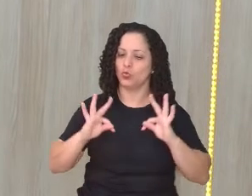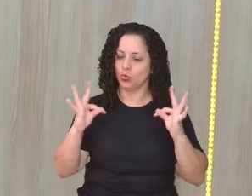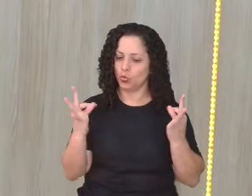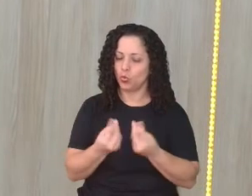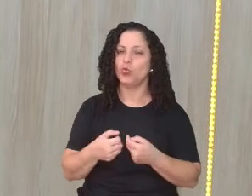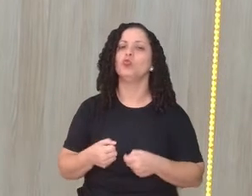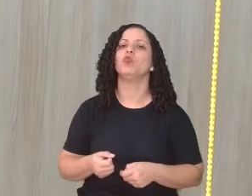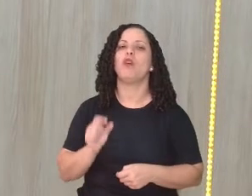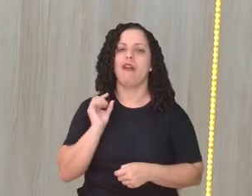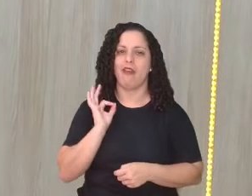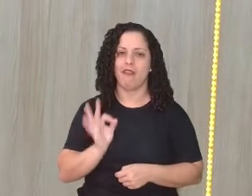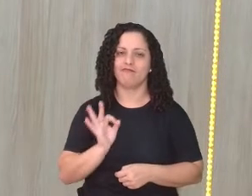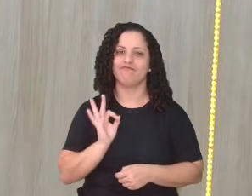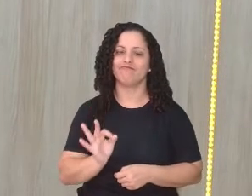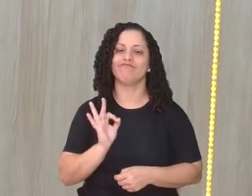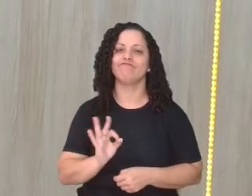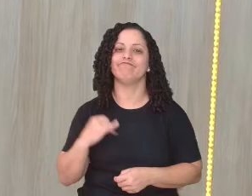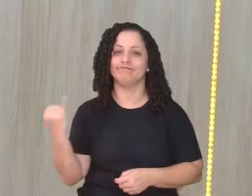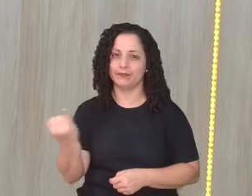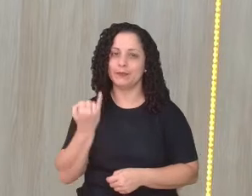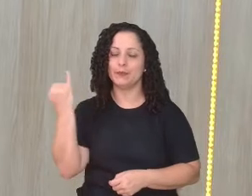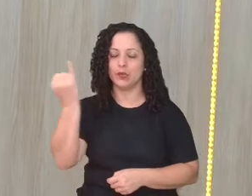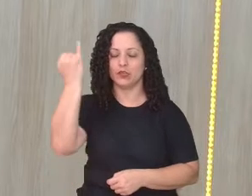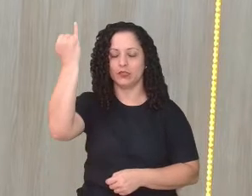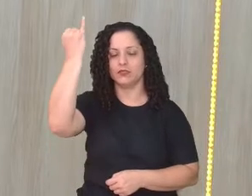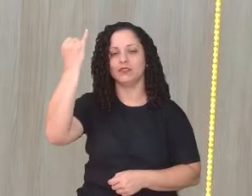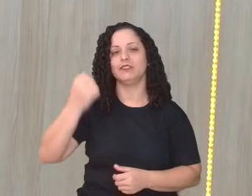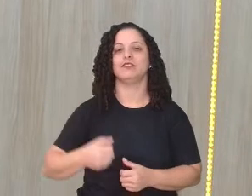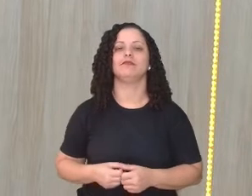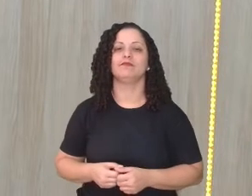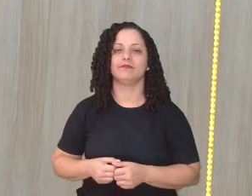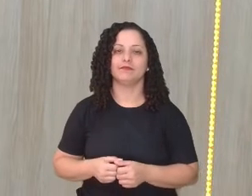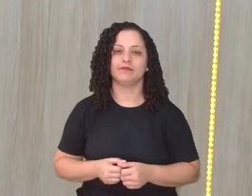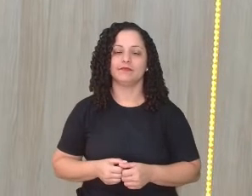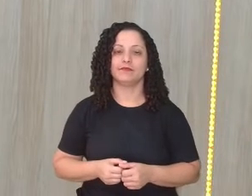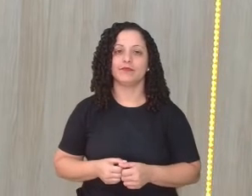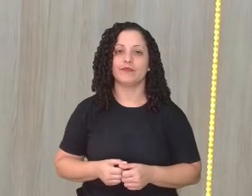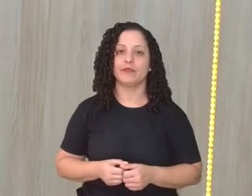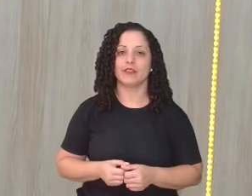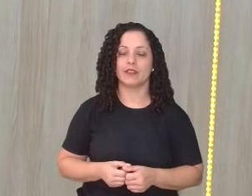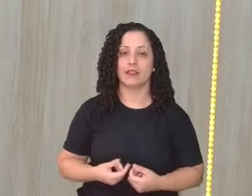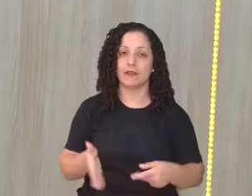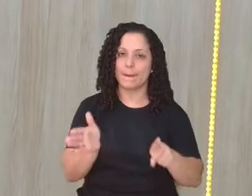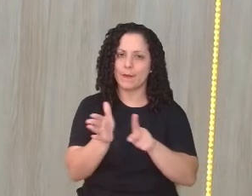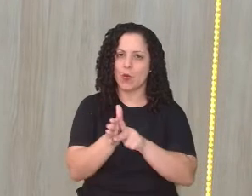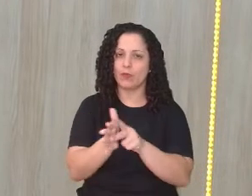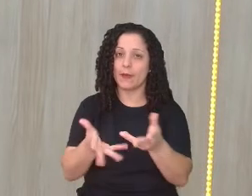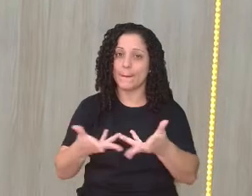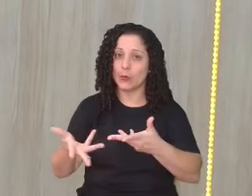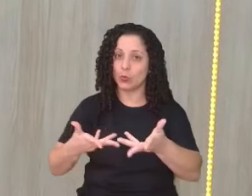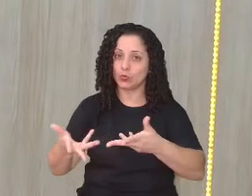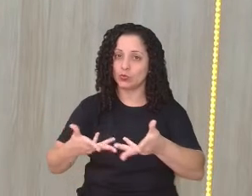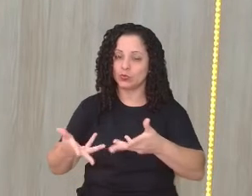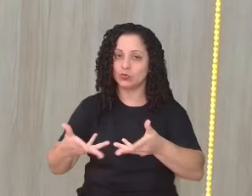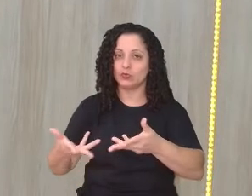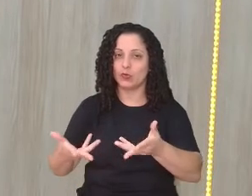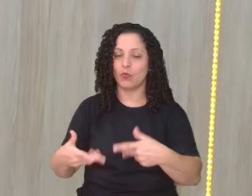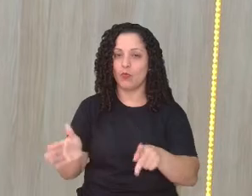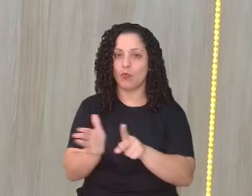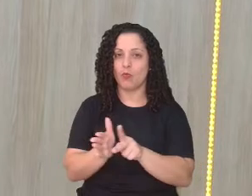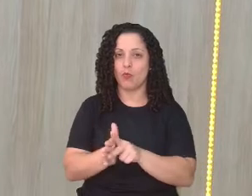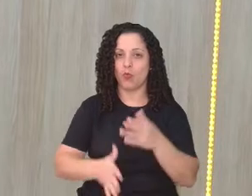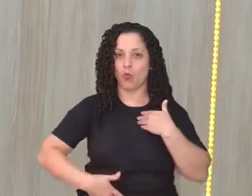ele tem. Então, ele é muito importante também na composição do órgão